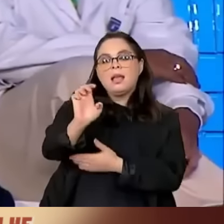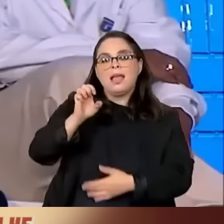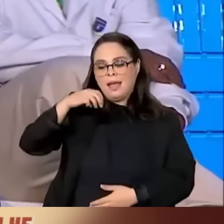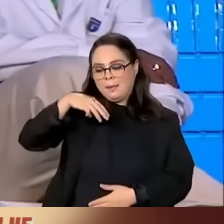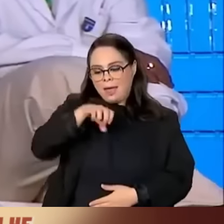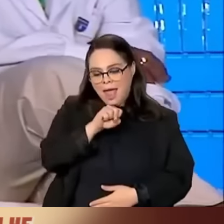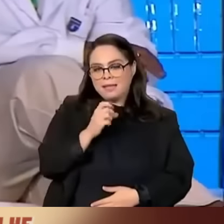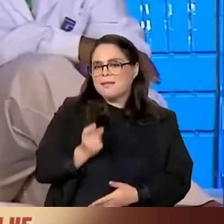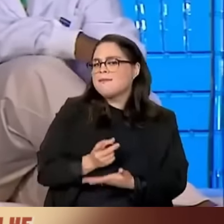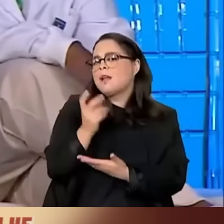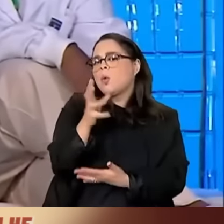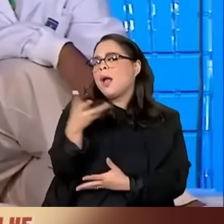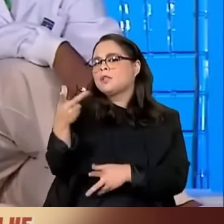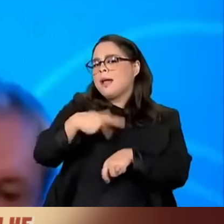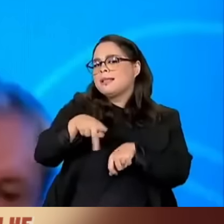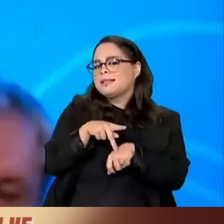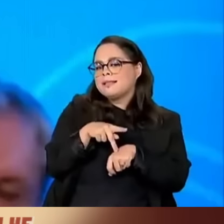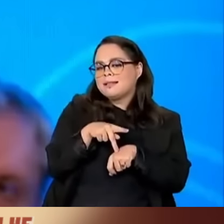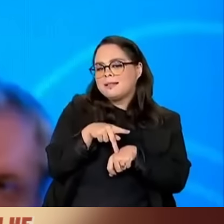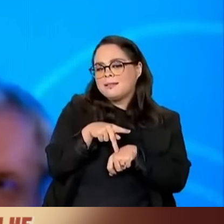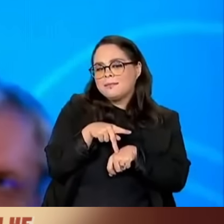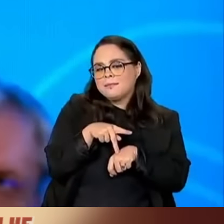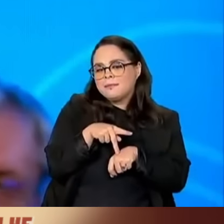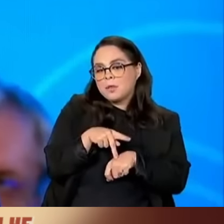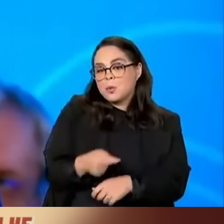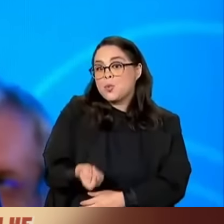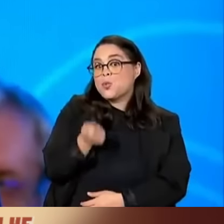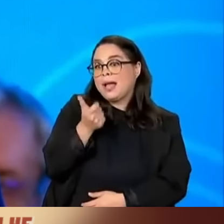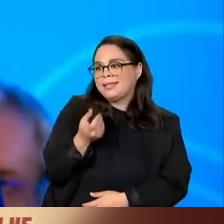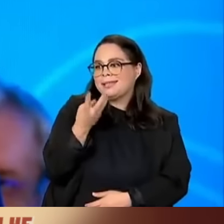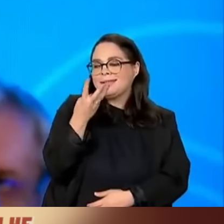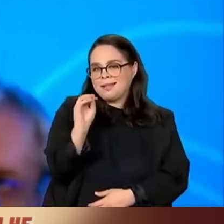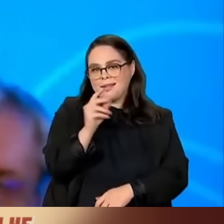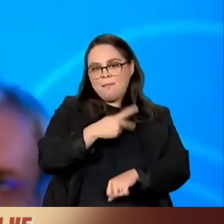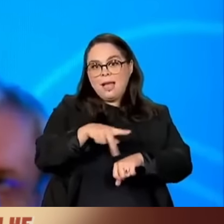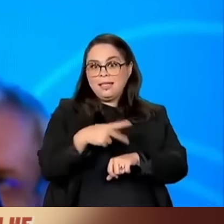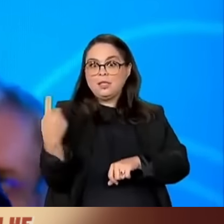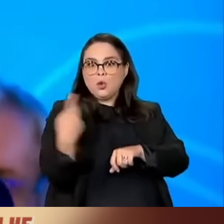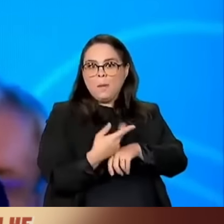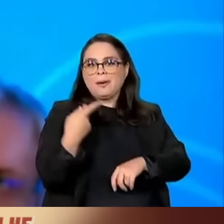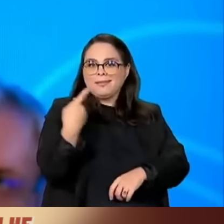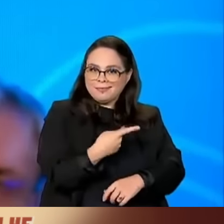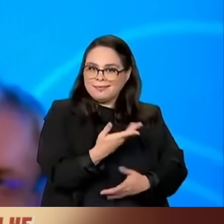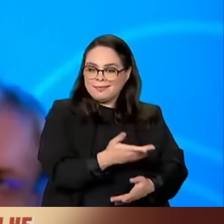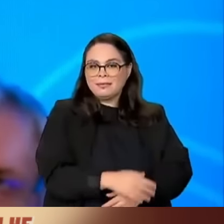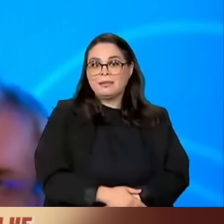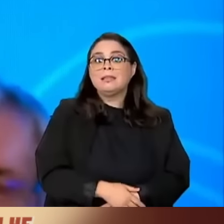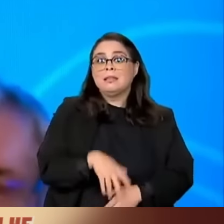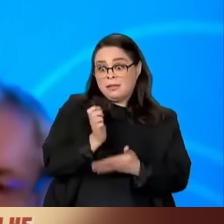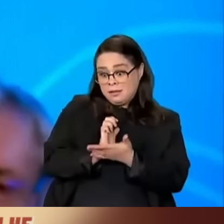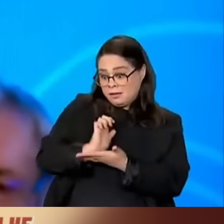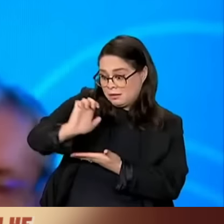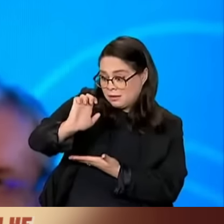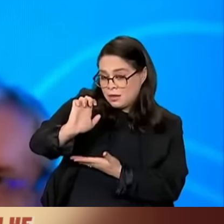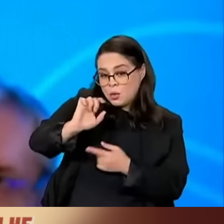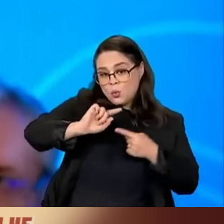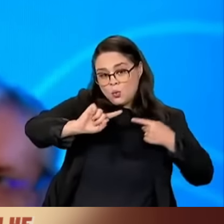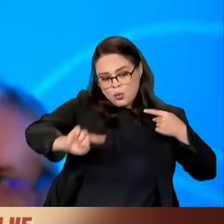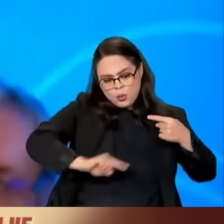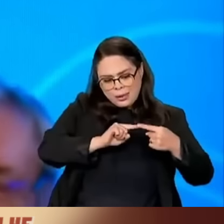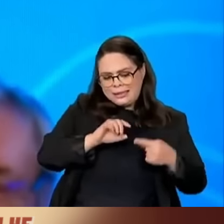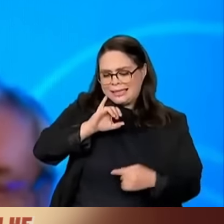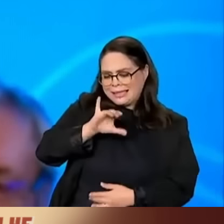exporta para quantos países, Carlos Sanches? Quase 30 países. Aliás, exporta